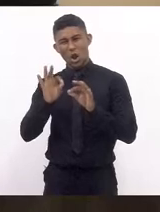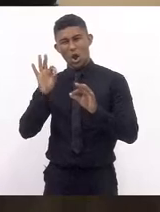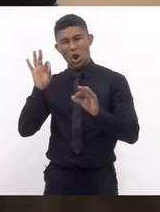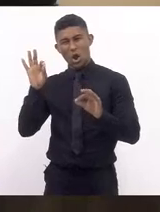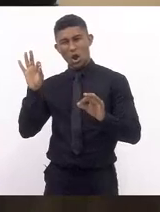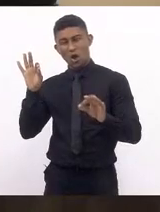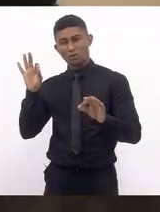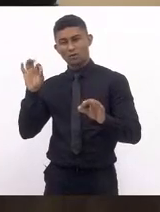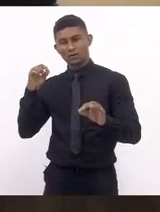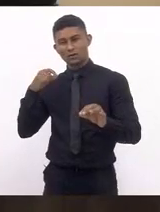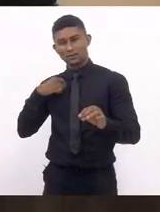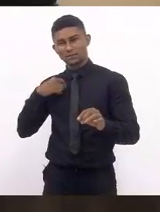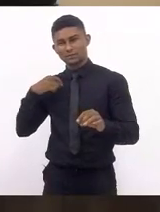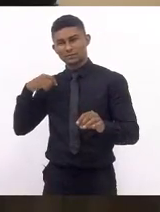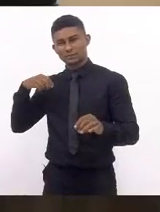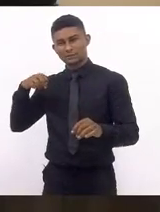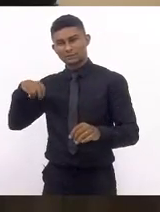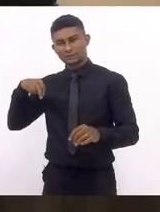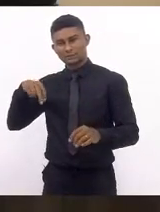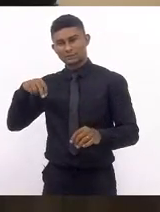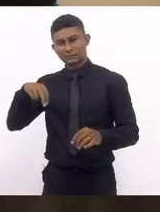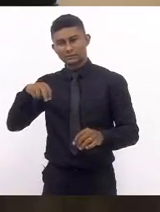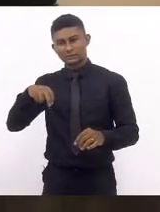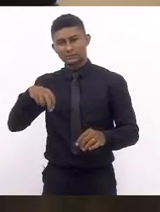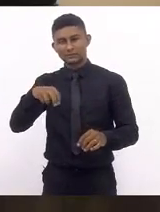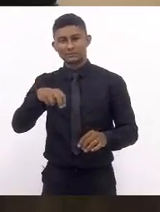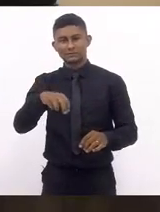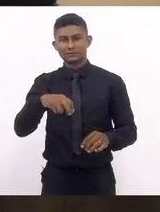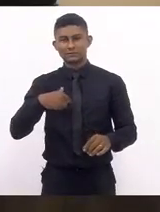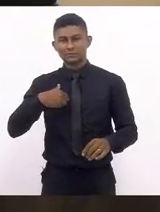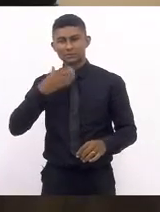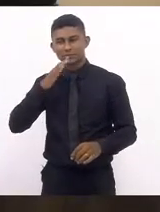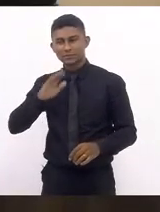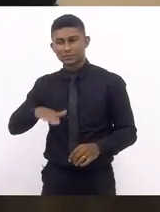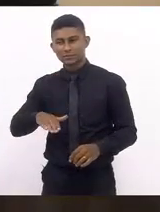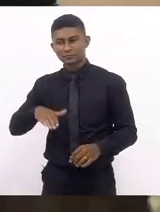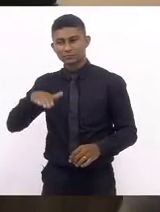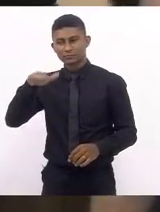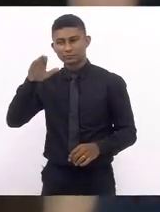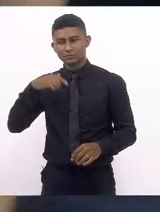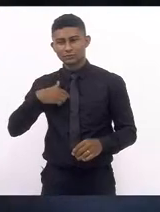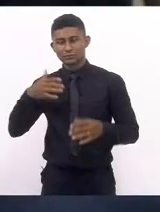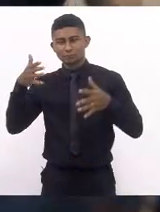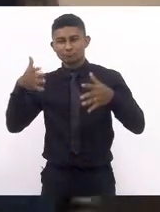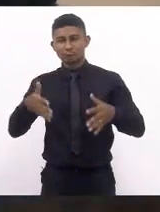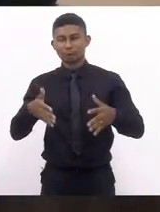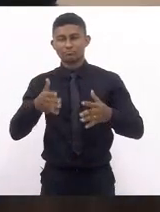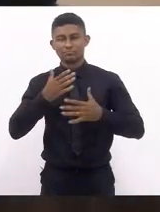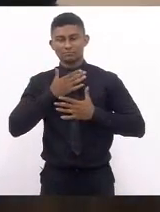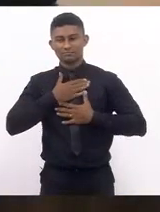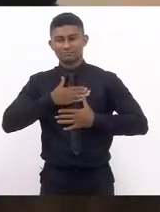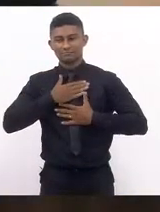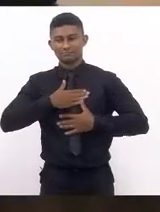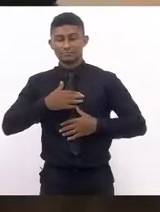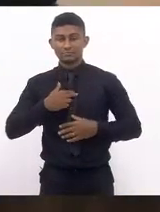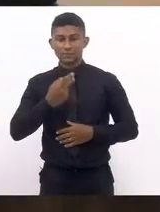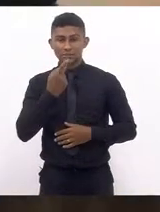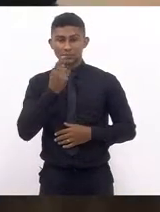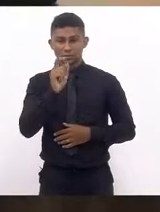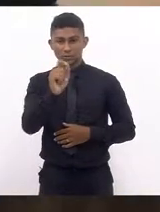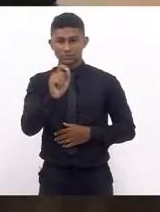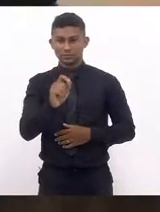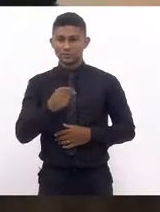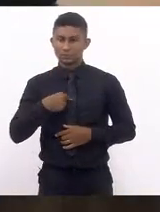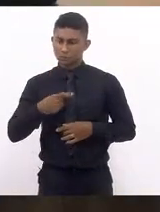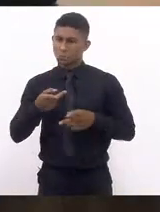longe devagarinho e pequenininho e Alguém me avisou pra pisar nesse chão devagarinho e eu queria dizer que